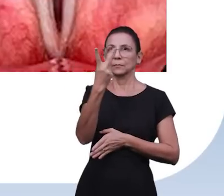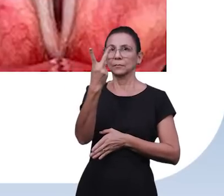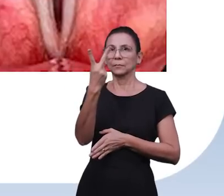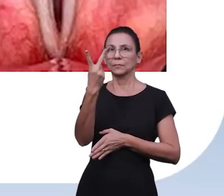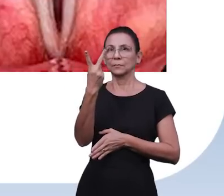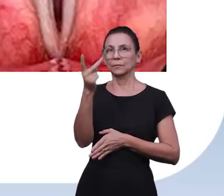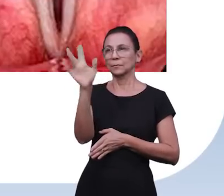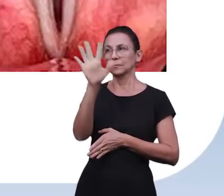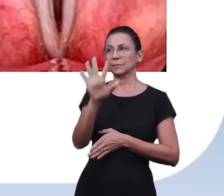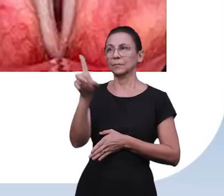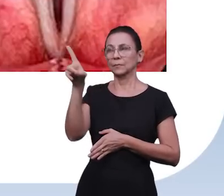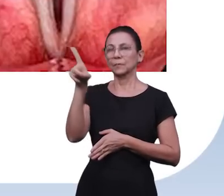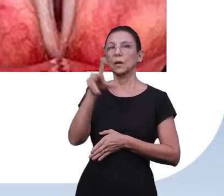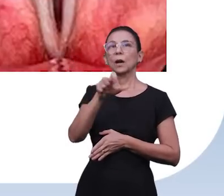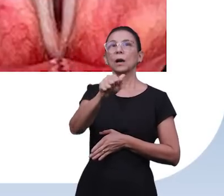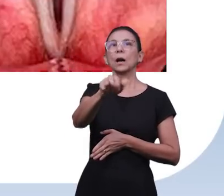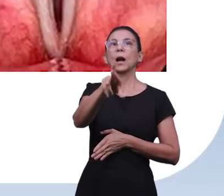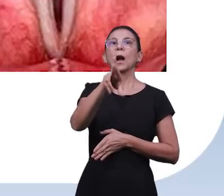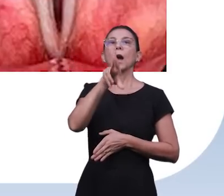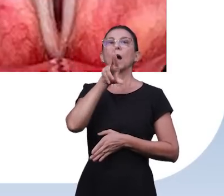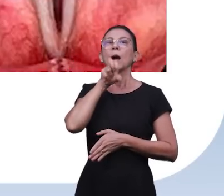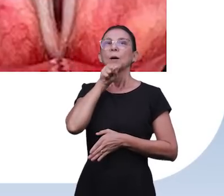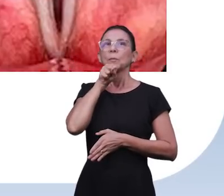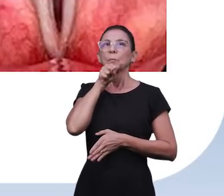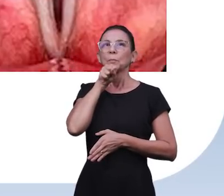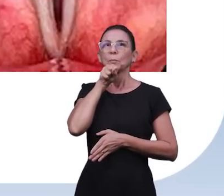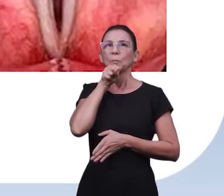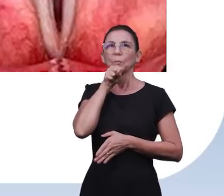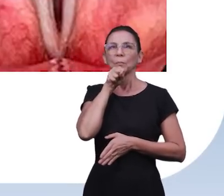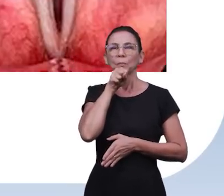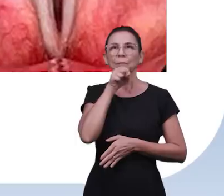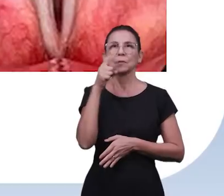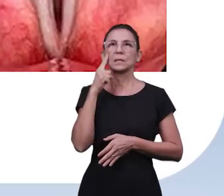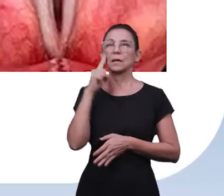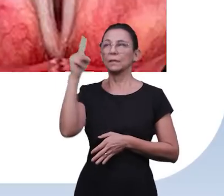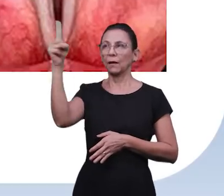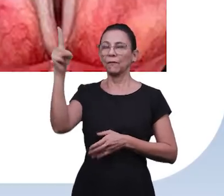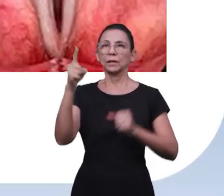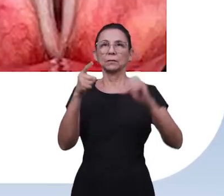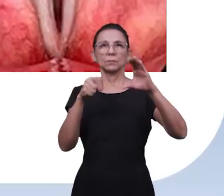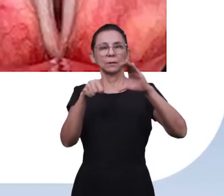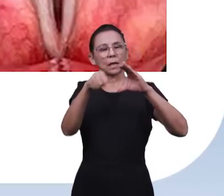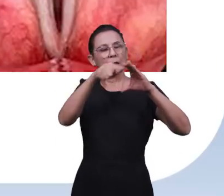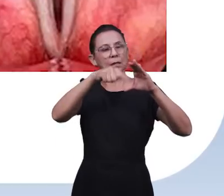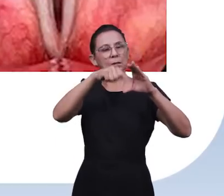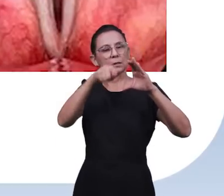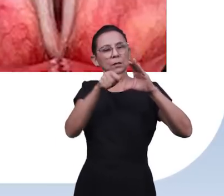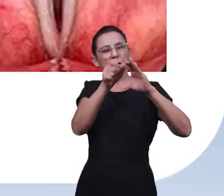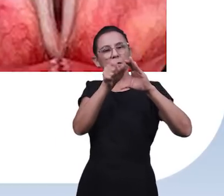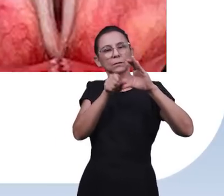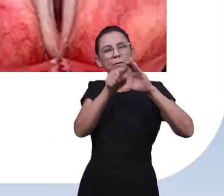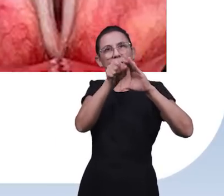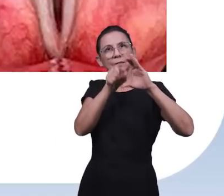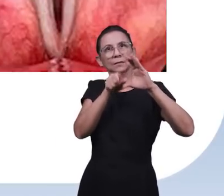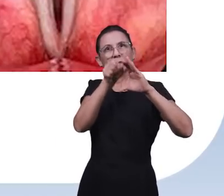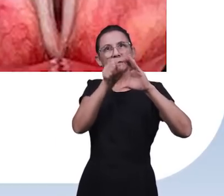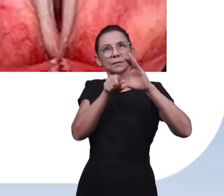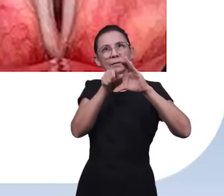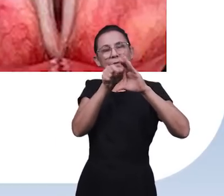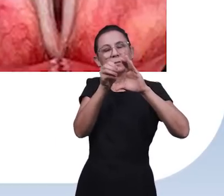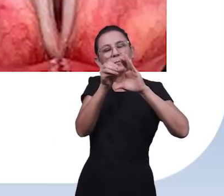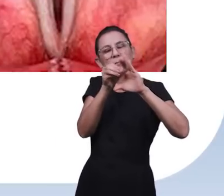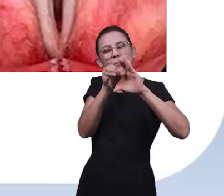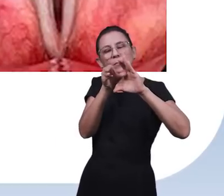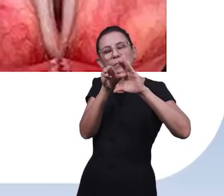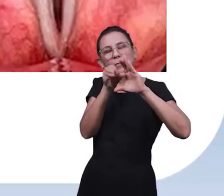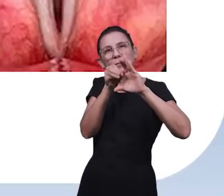de inspiração. Esses tubos que você consegue ver na imagem são os tubos que